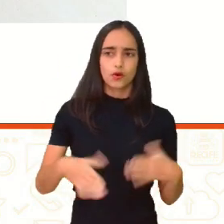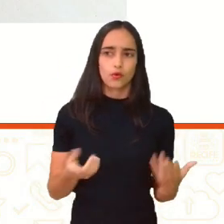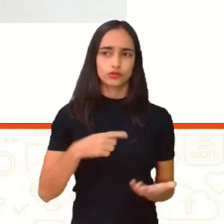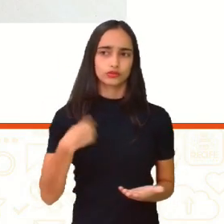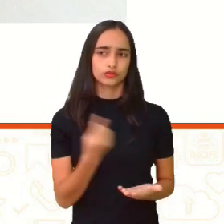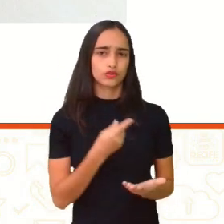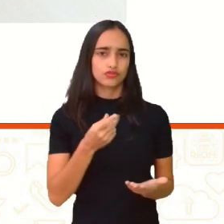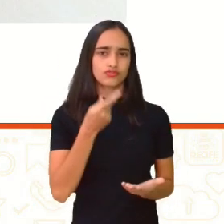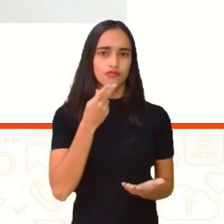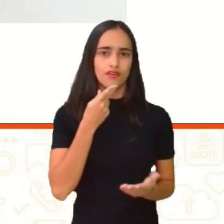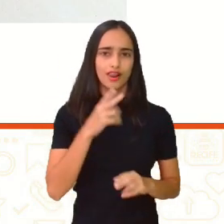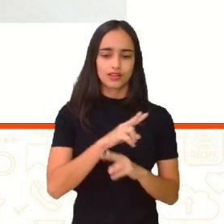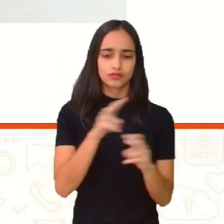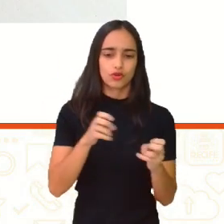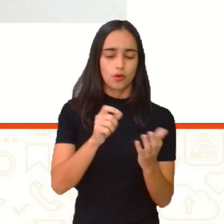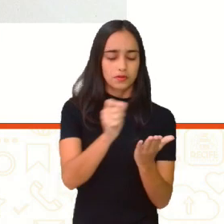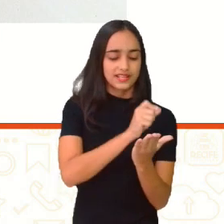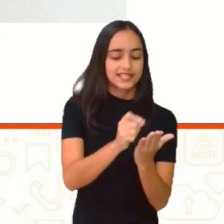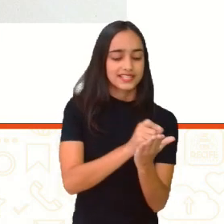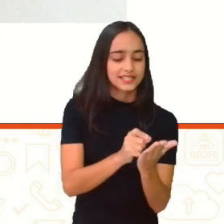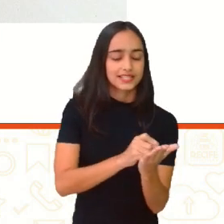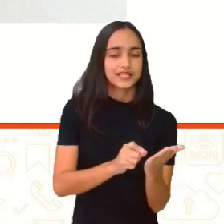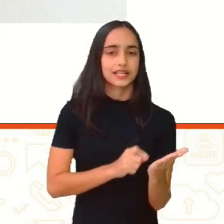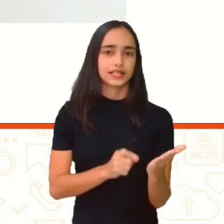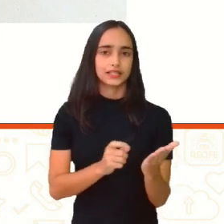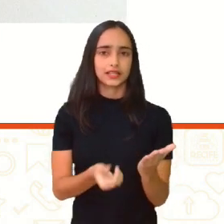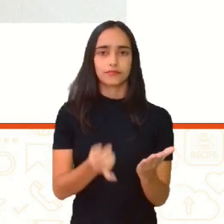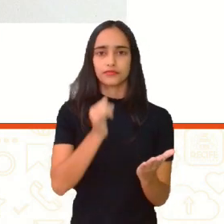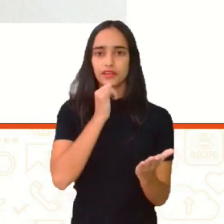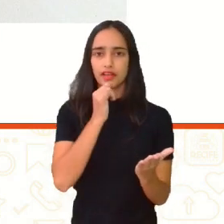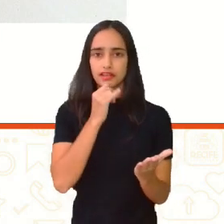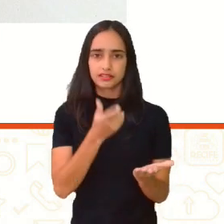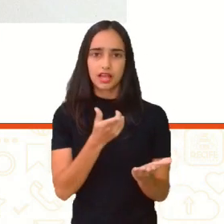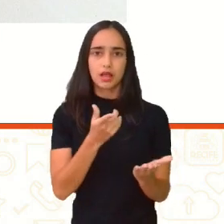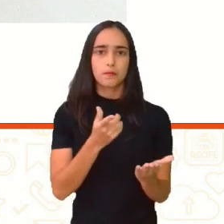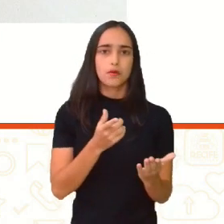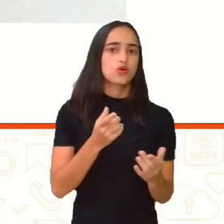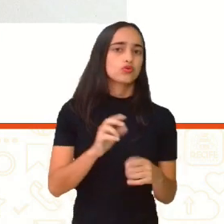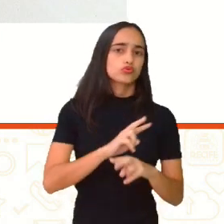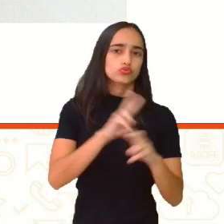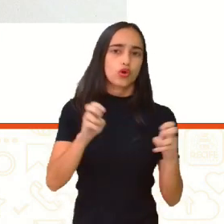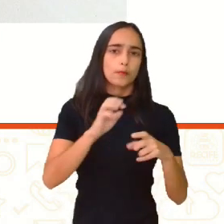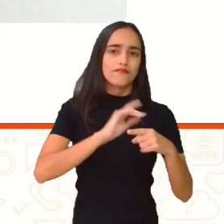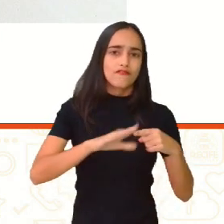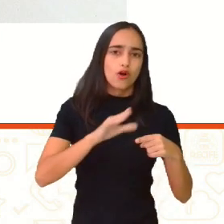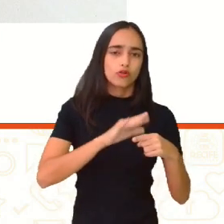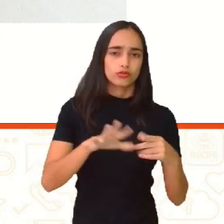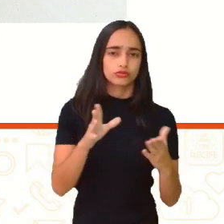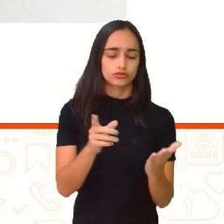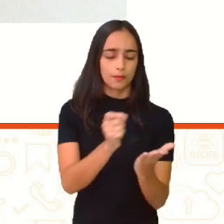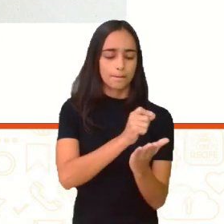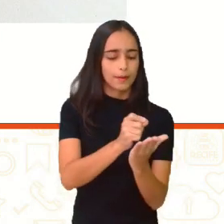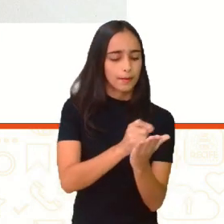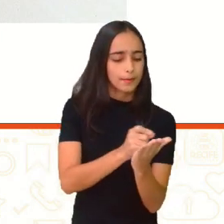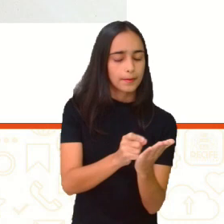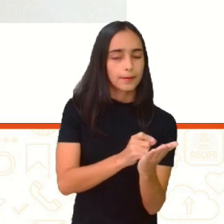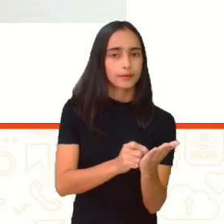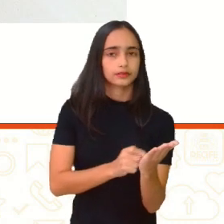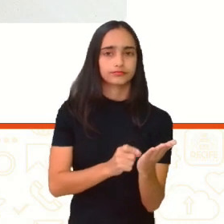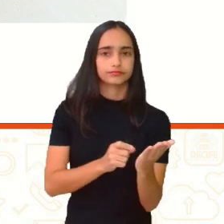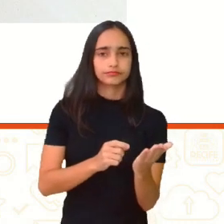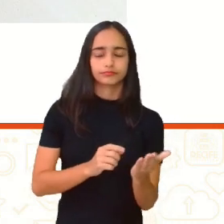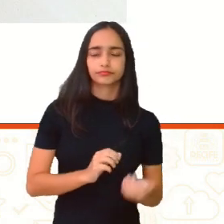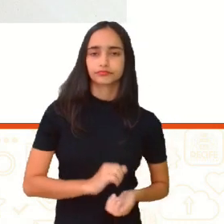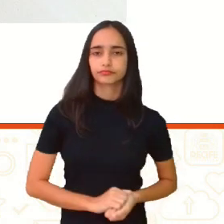gente sabe, mas vamos relembrar, a gente está falando de relação grafema-fonema. A gente está falando de apropriação da escrita